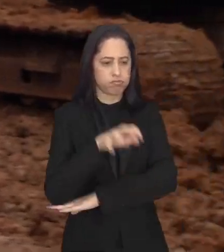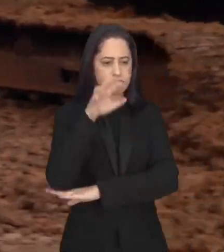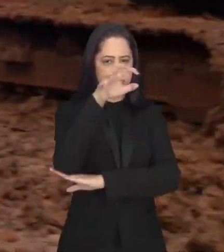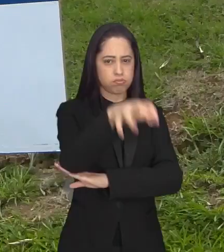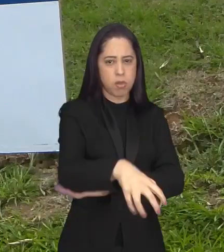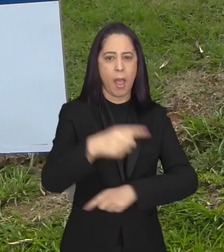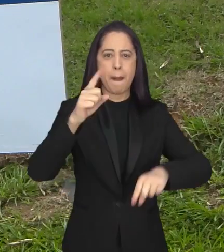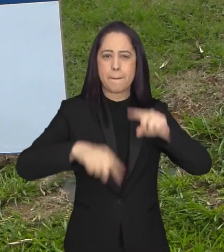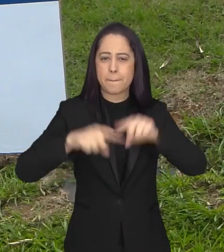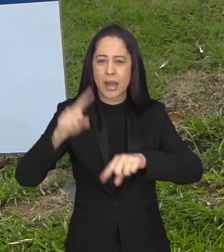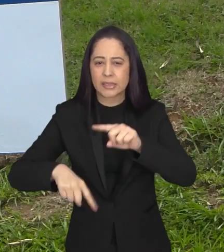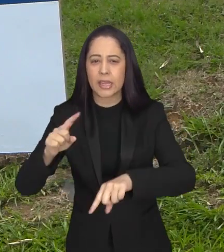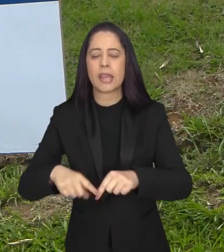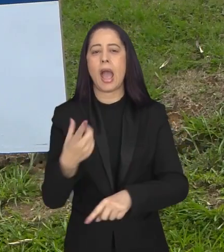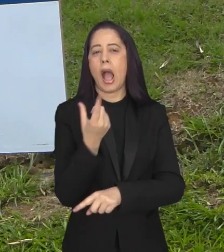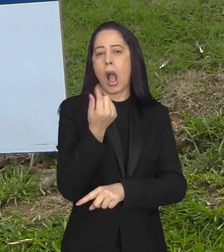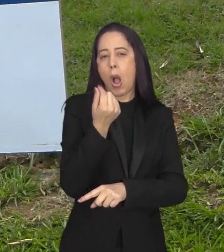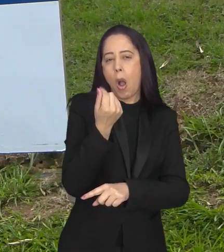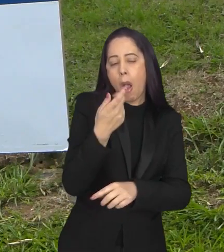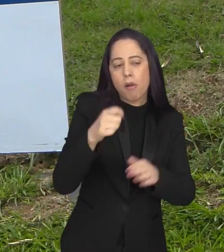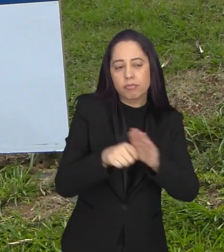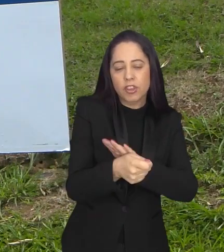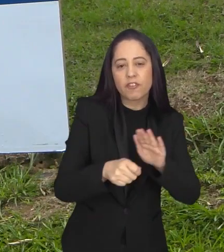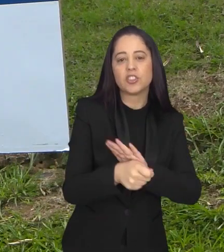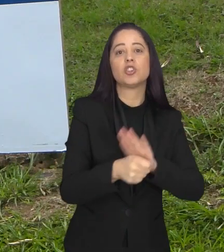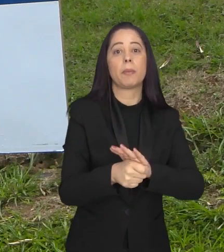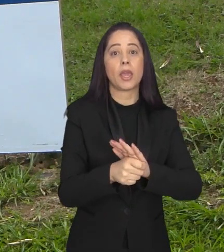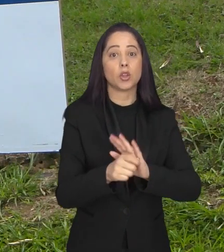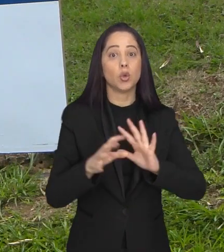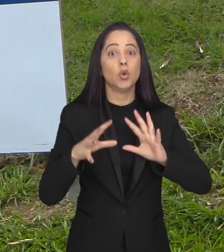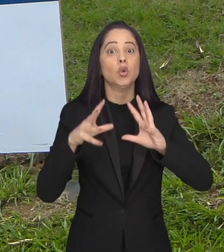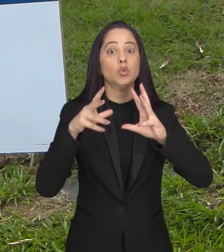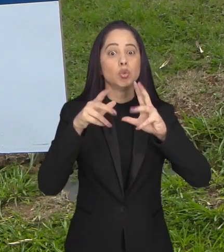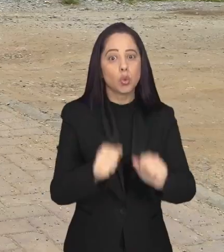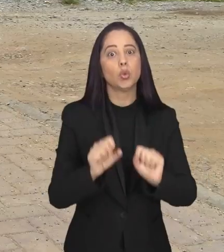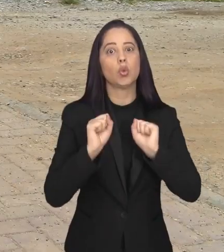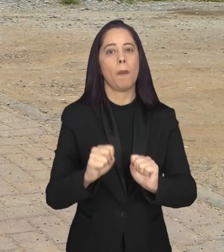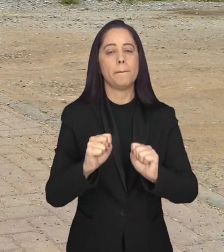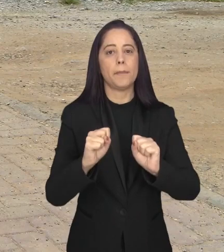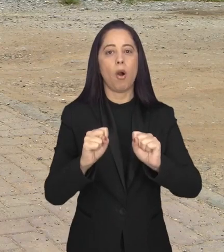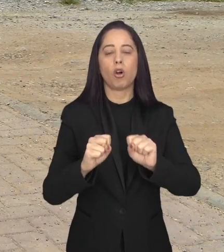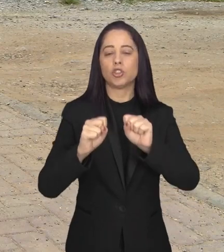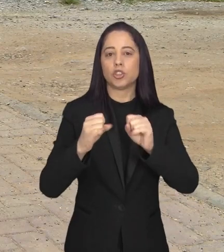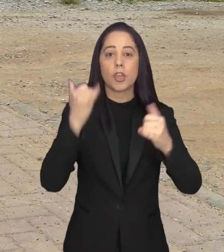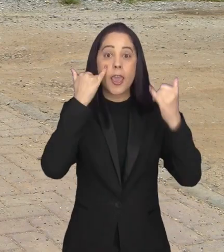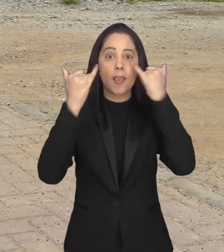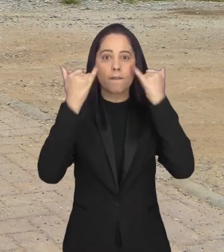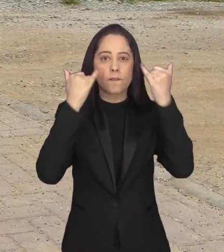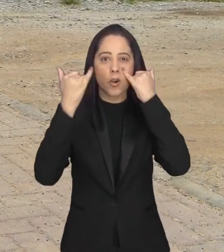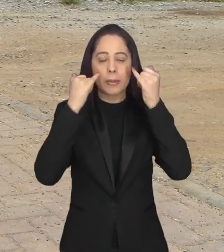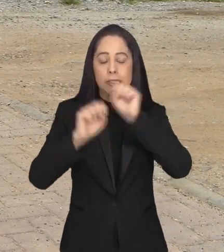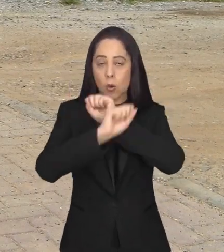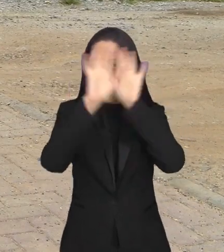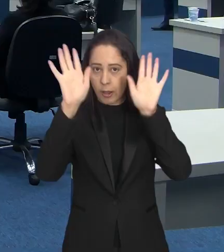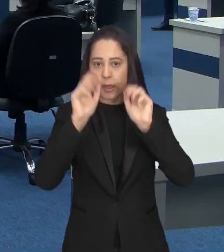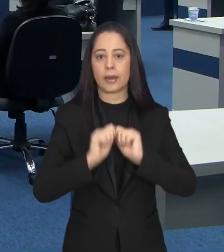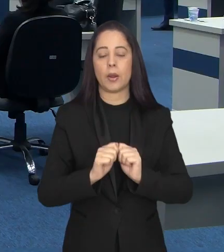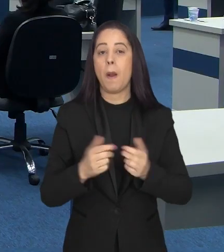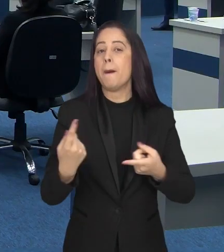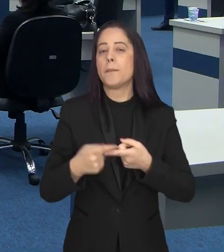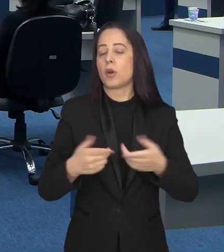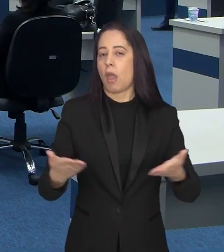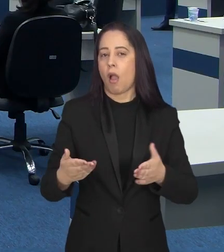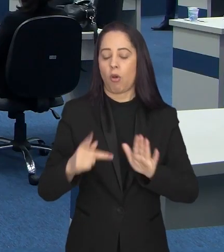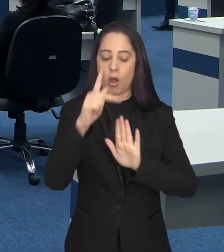todo o maquinário, os custos e prazos dessa e outras obras poderão em breve ser acompanhados de perto pela população. É que a